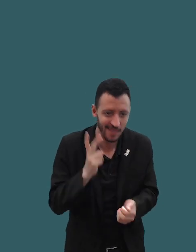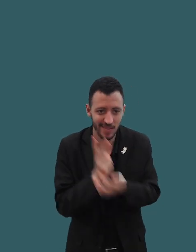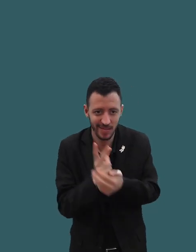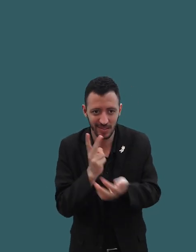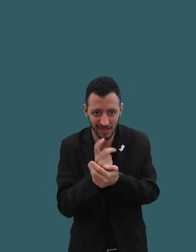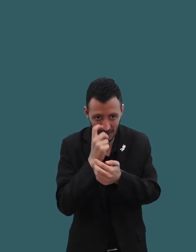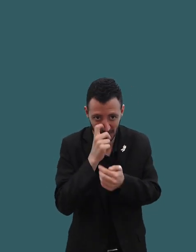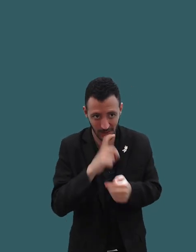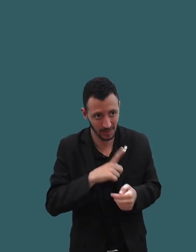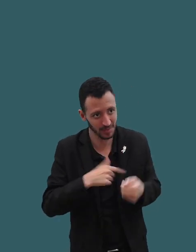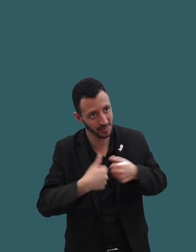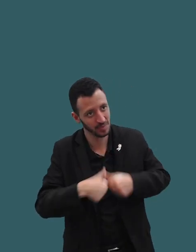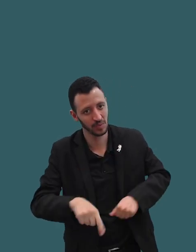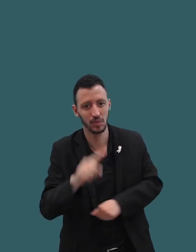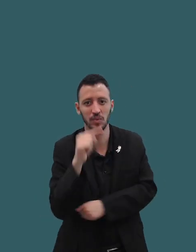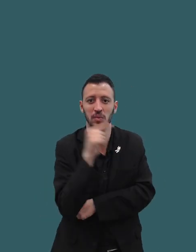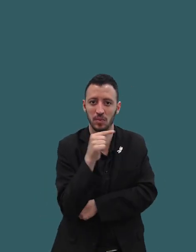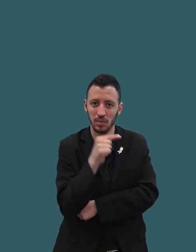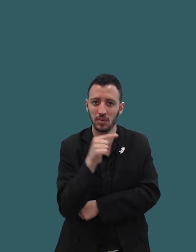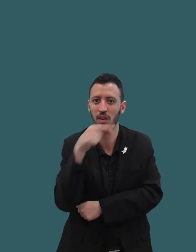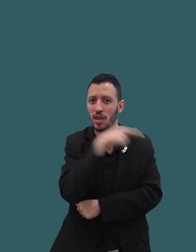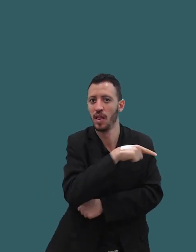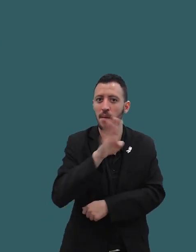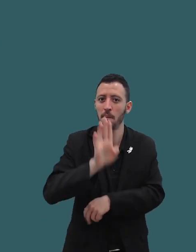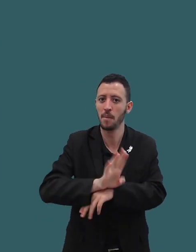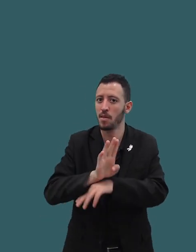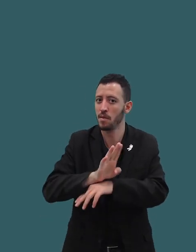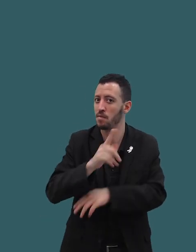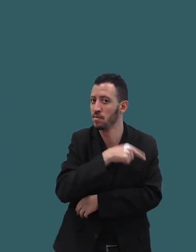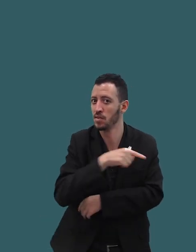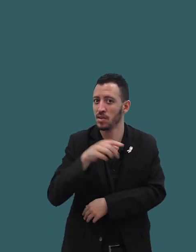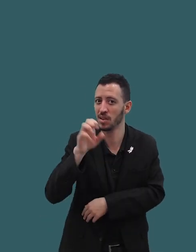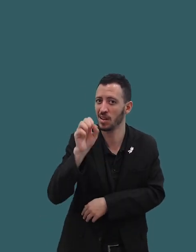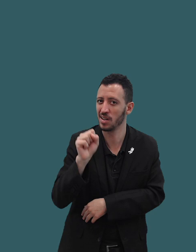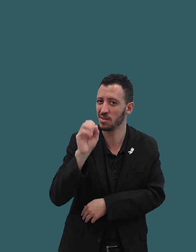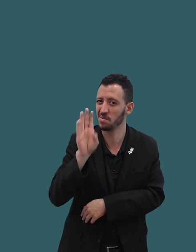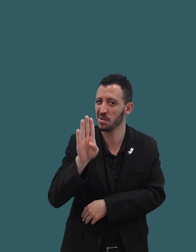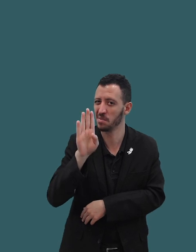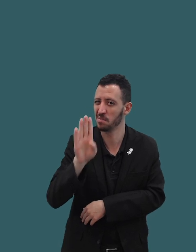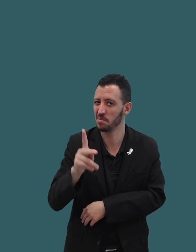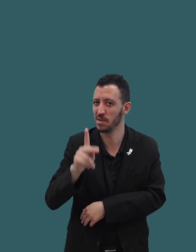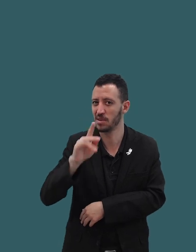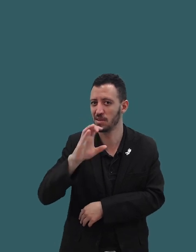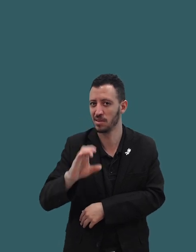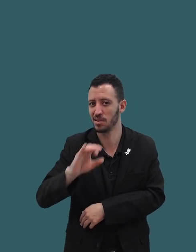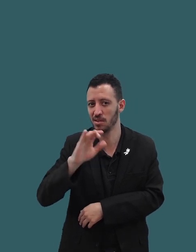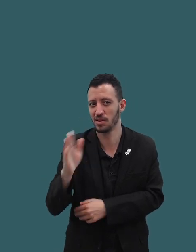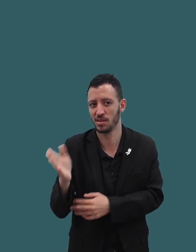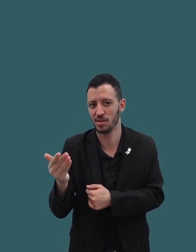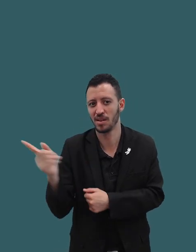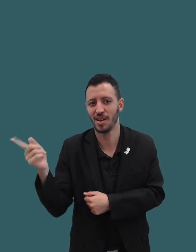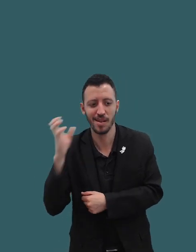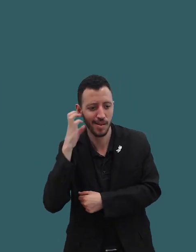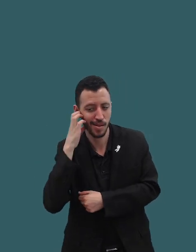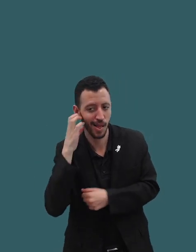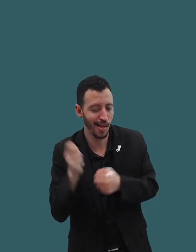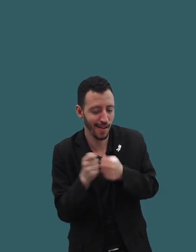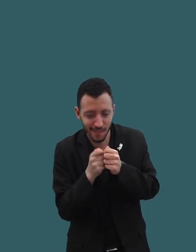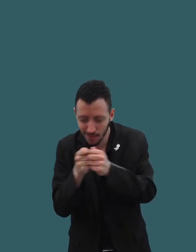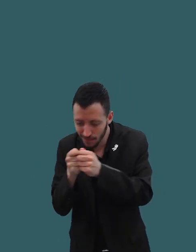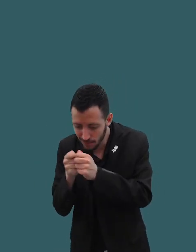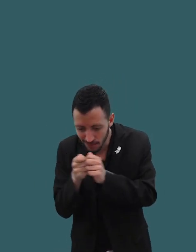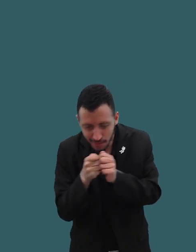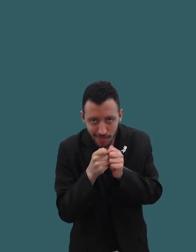ele estava lá em Belém, na SBPC Jovem, com aquele celularzinho dele, e